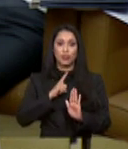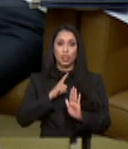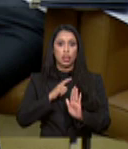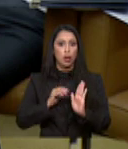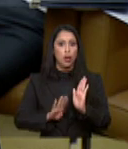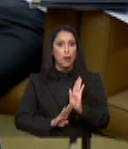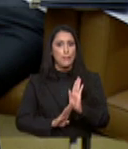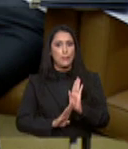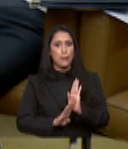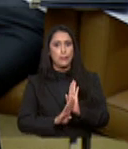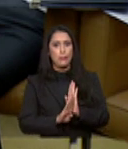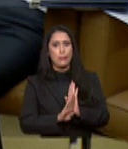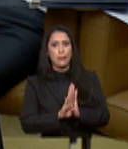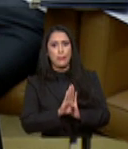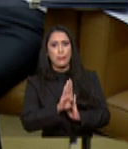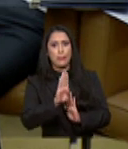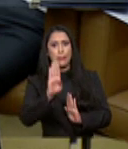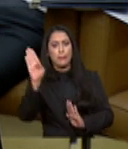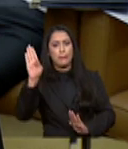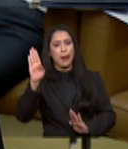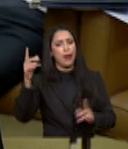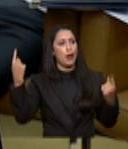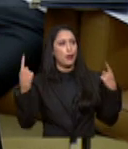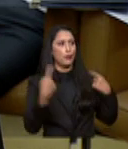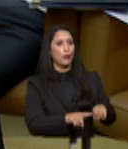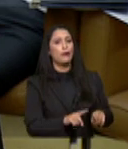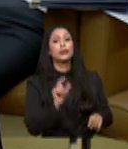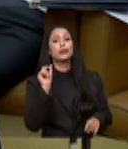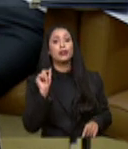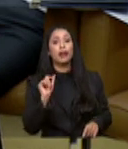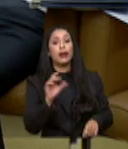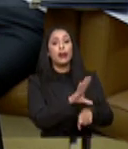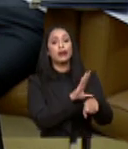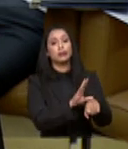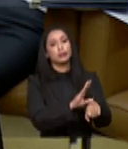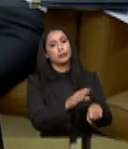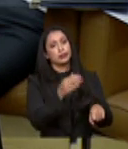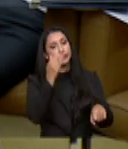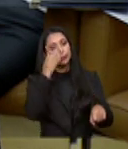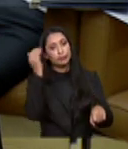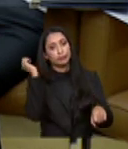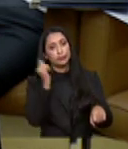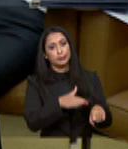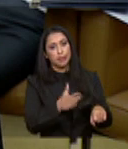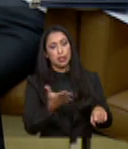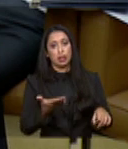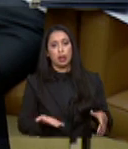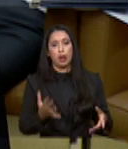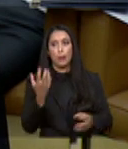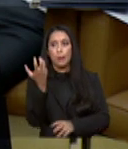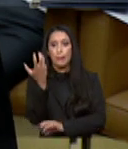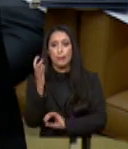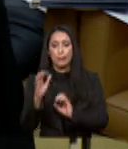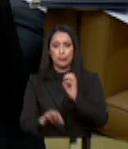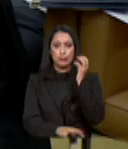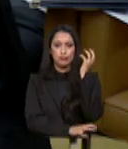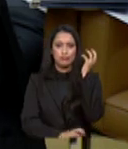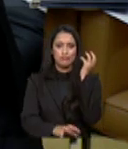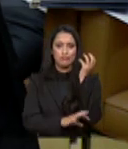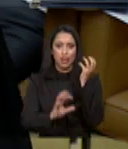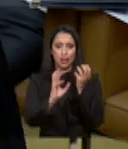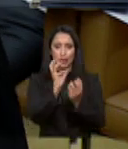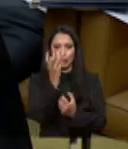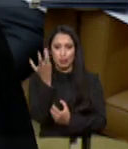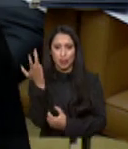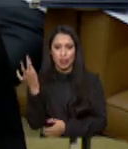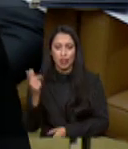desenfreado de violações à Constituição Federal, sobretudo ao meio ambiente, em específico à